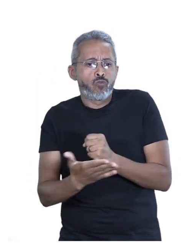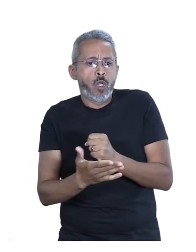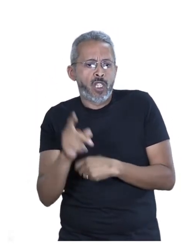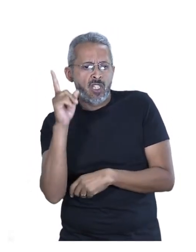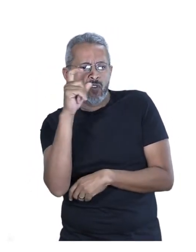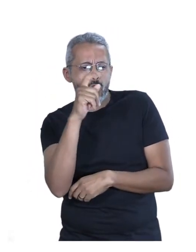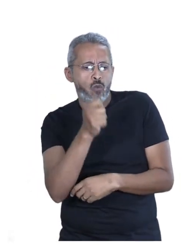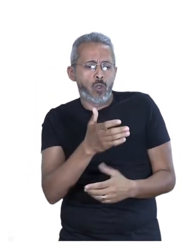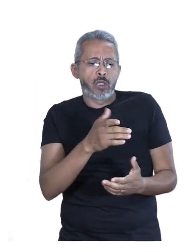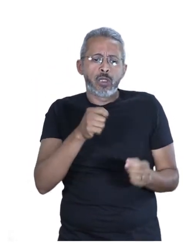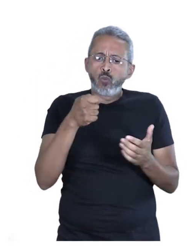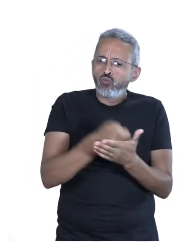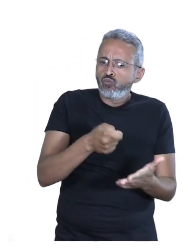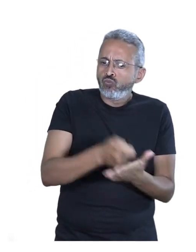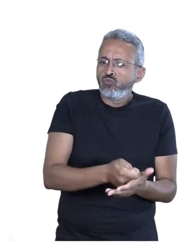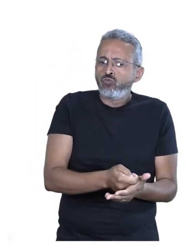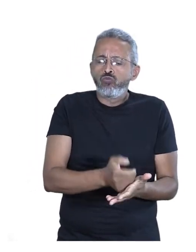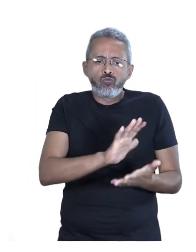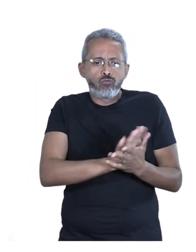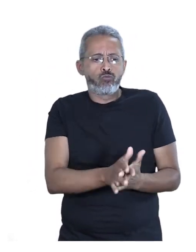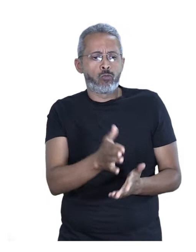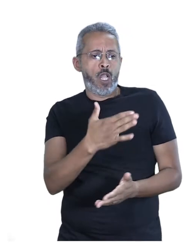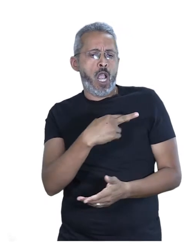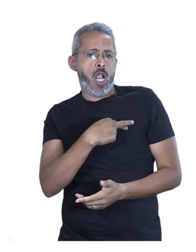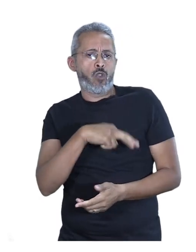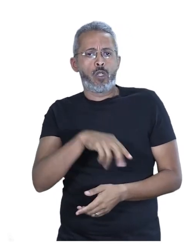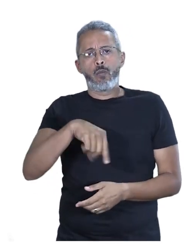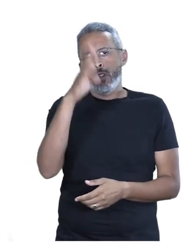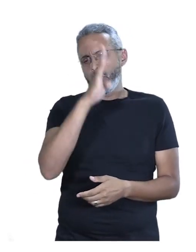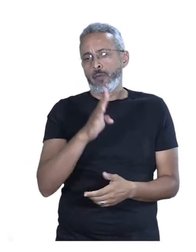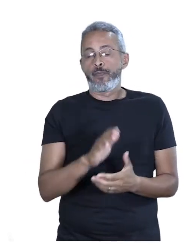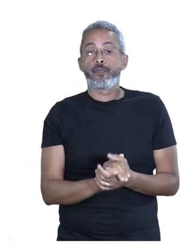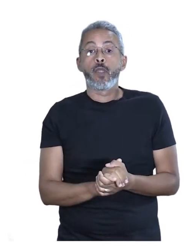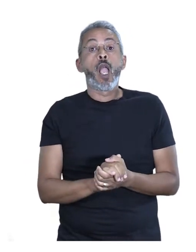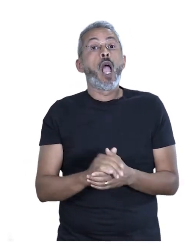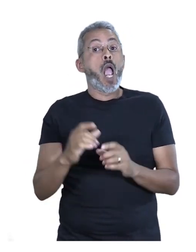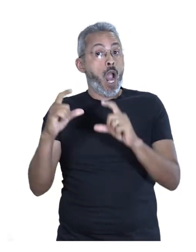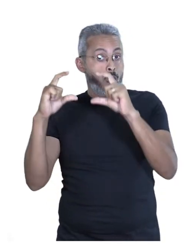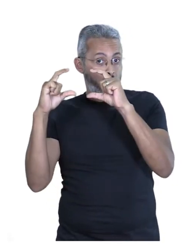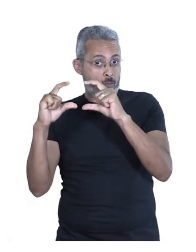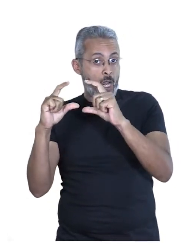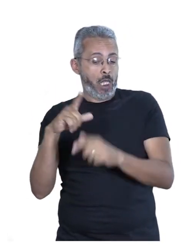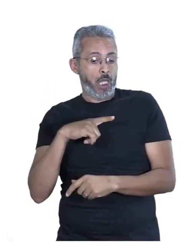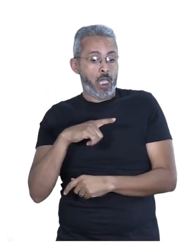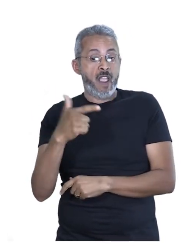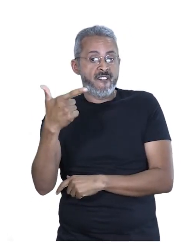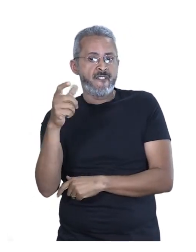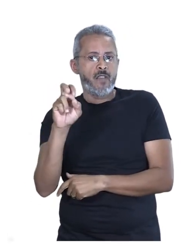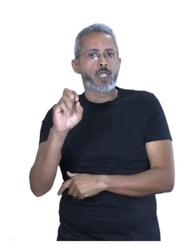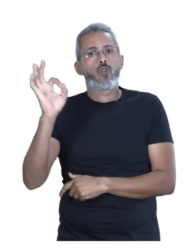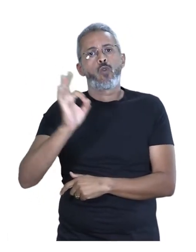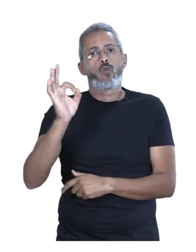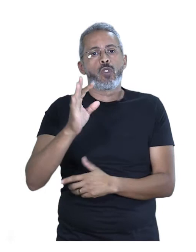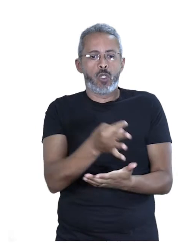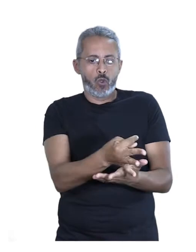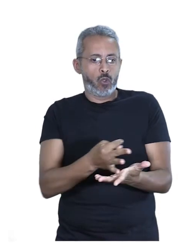combate à intolerância religiosa no Brasil. Esta parte deve compreender cerca de 25% da dimensão global